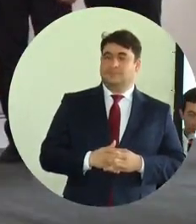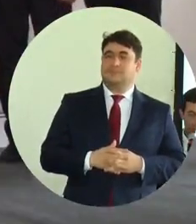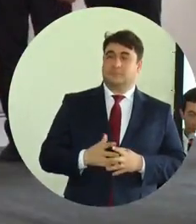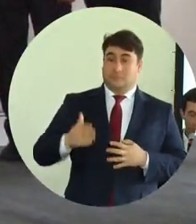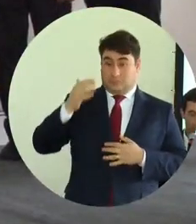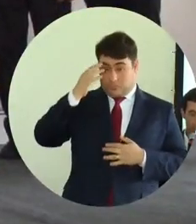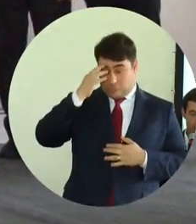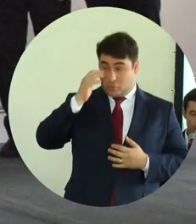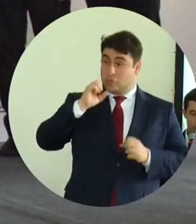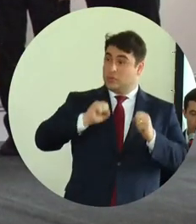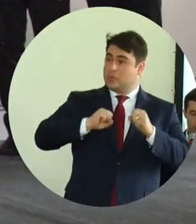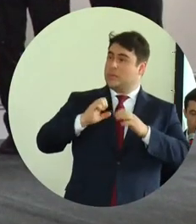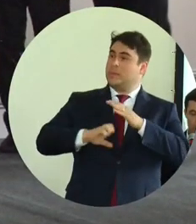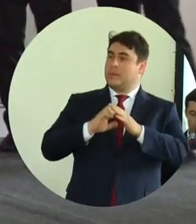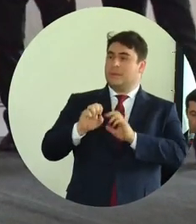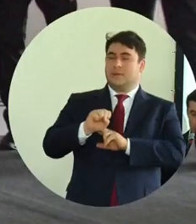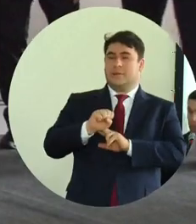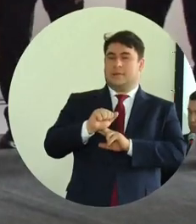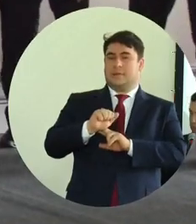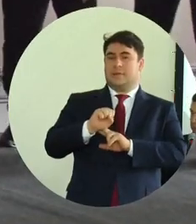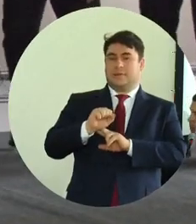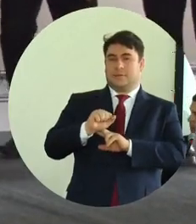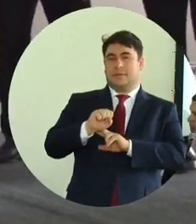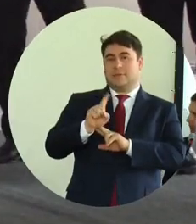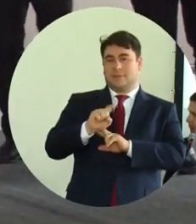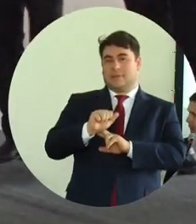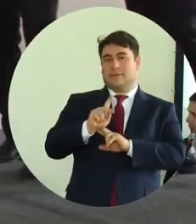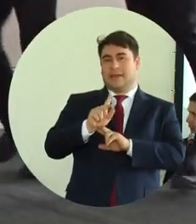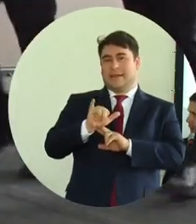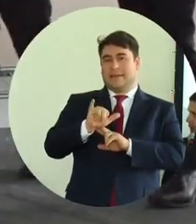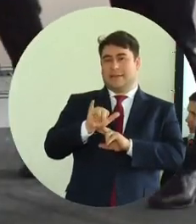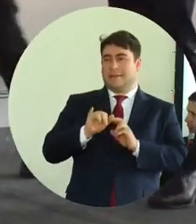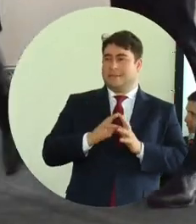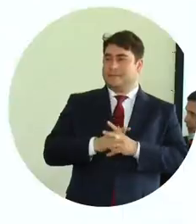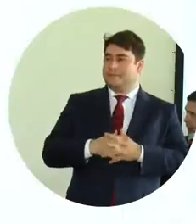Muito obrigado à empresa Sasazaki Indústria e Comércio.